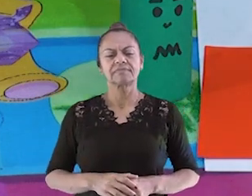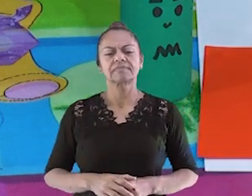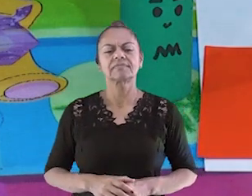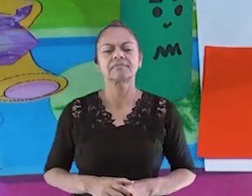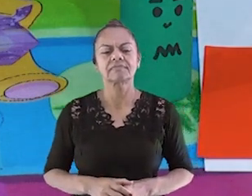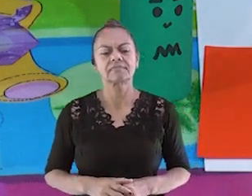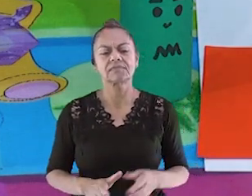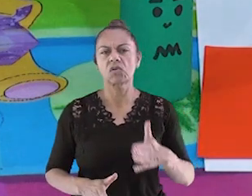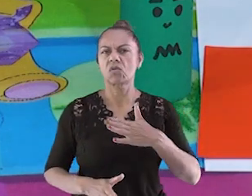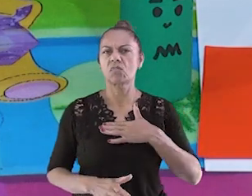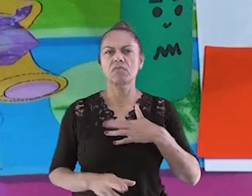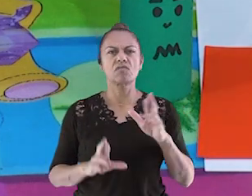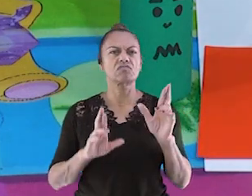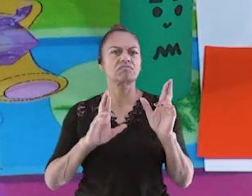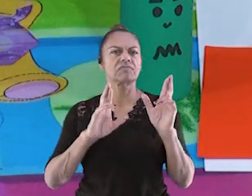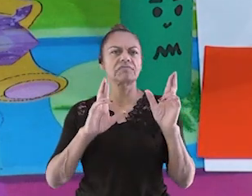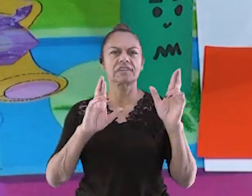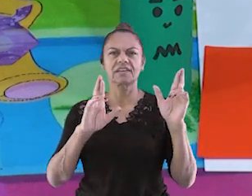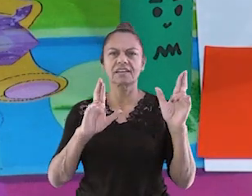diferente.